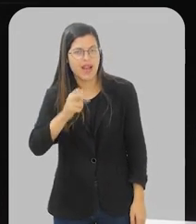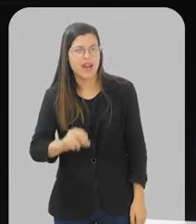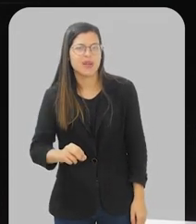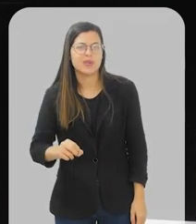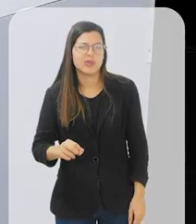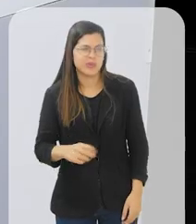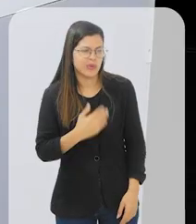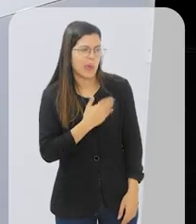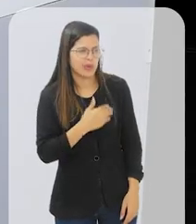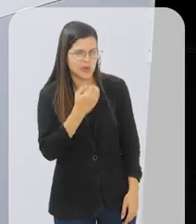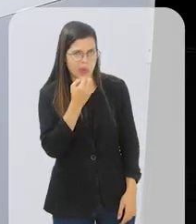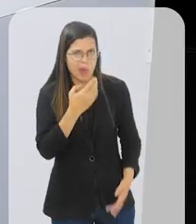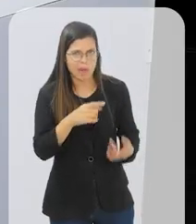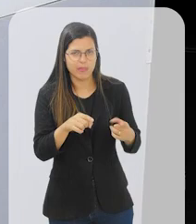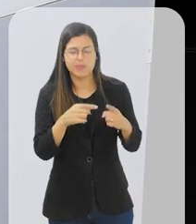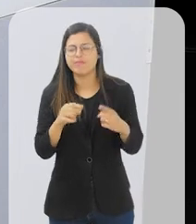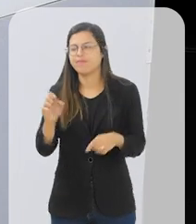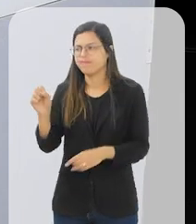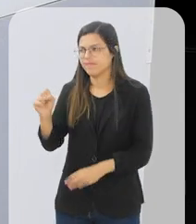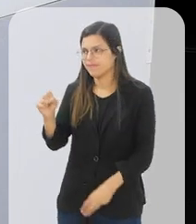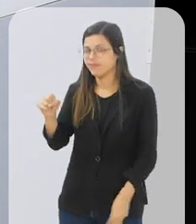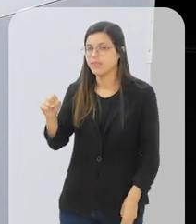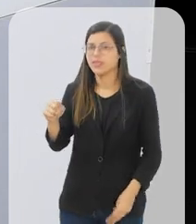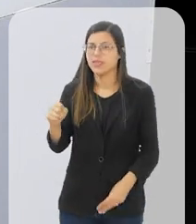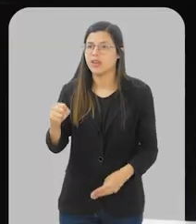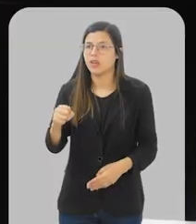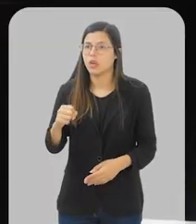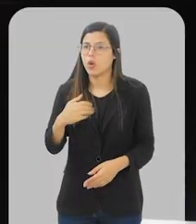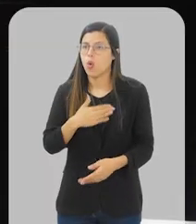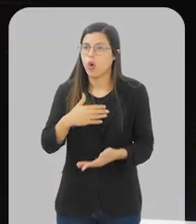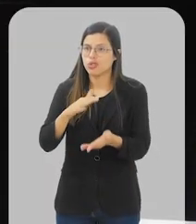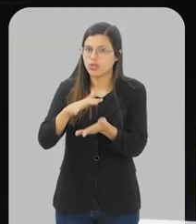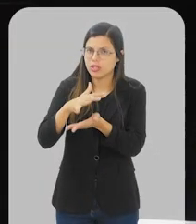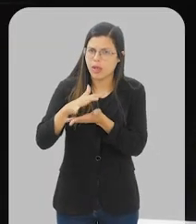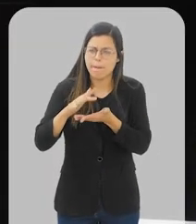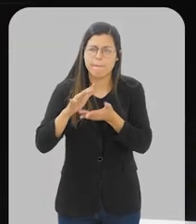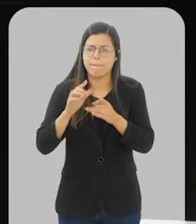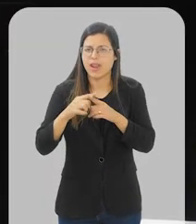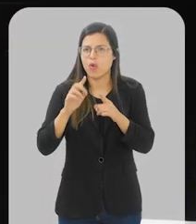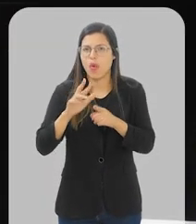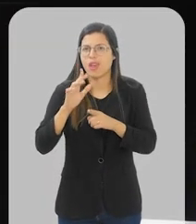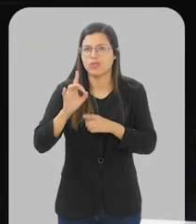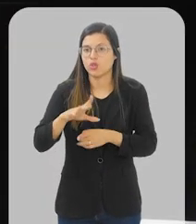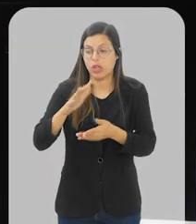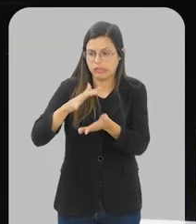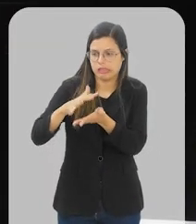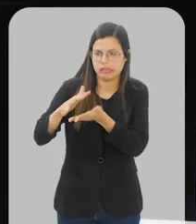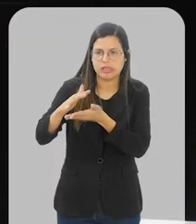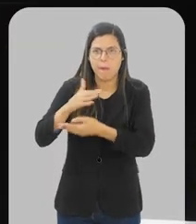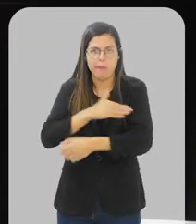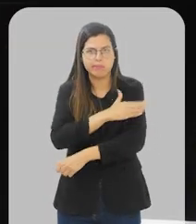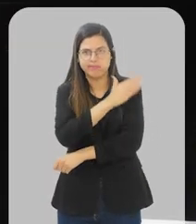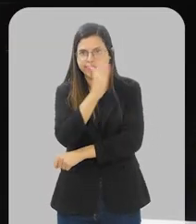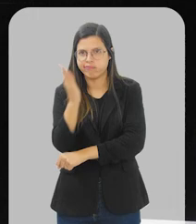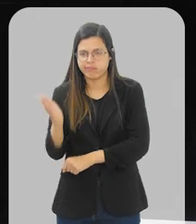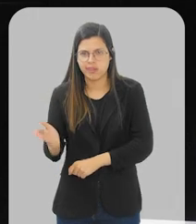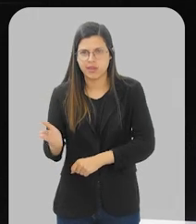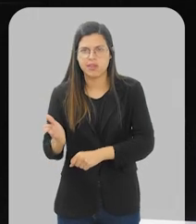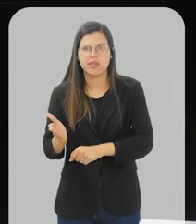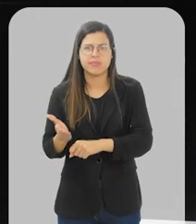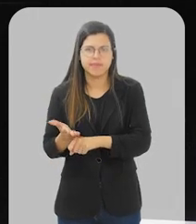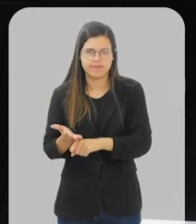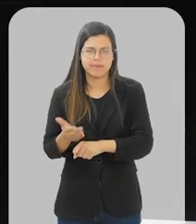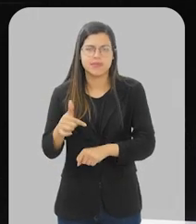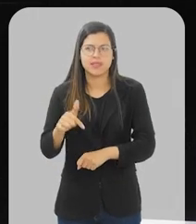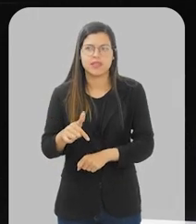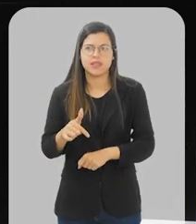Gosta da boa música? Eu gosto de uma boa música. Eu não sou aquela pessoa, gosto do samba, mas não fico só ouvindo samba 24 horas por dia.